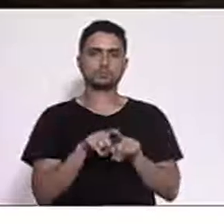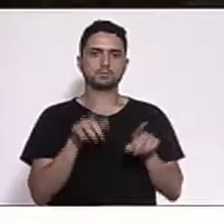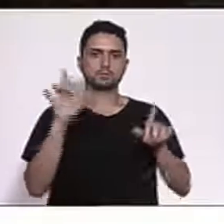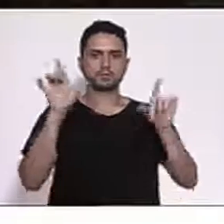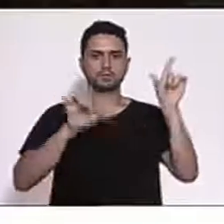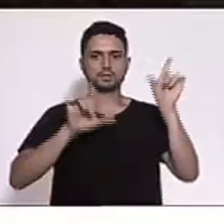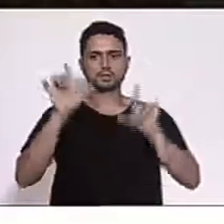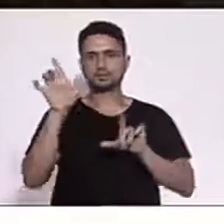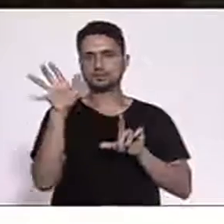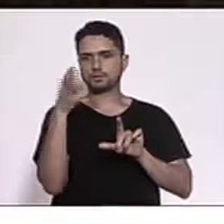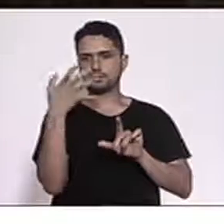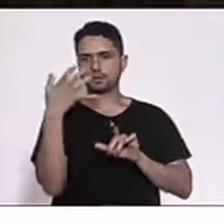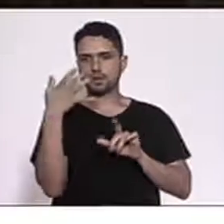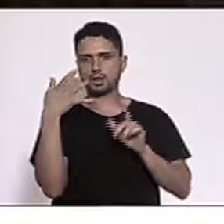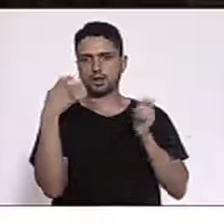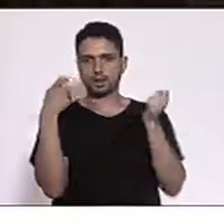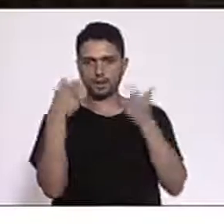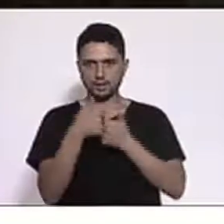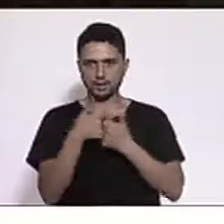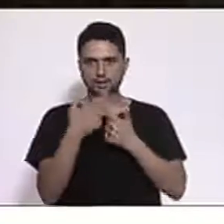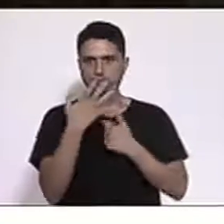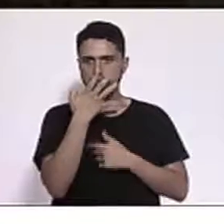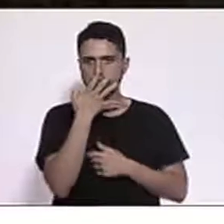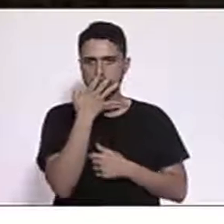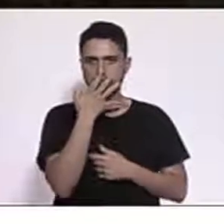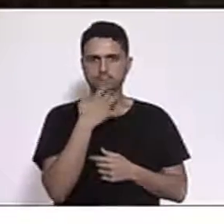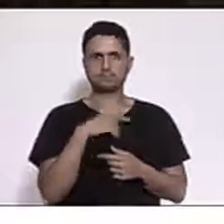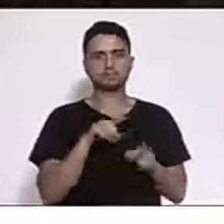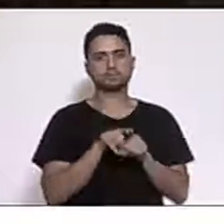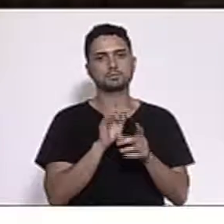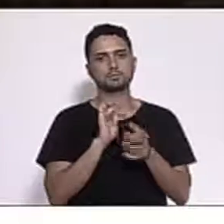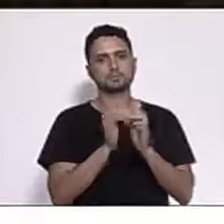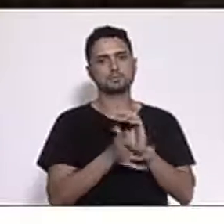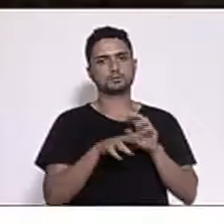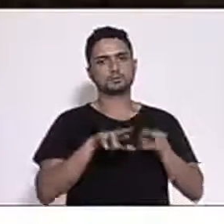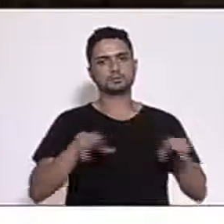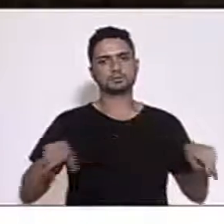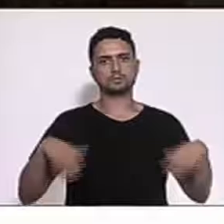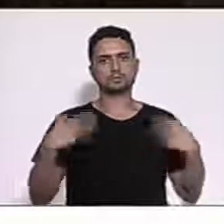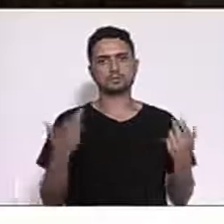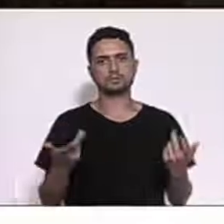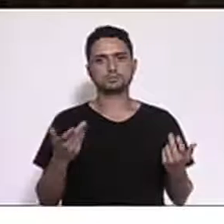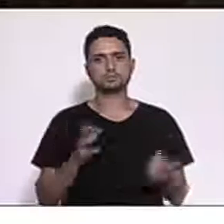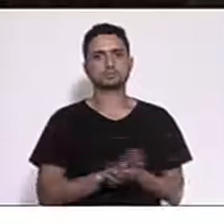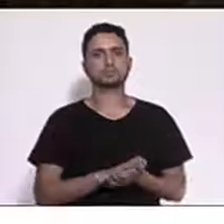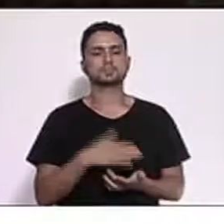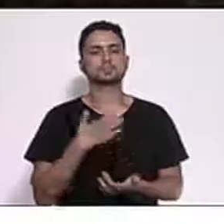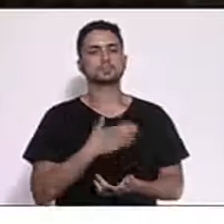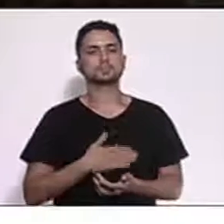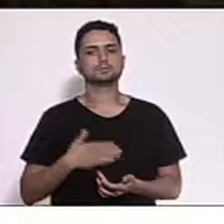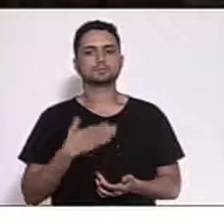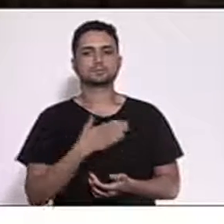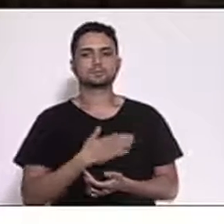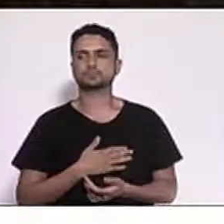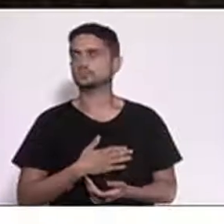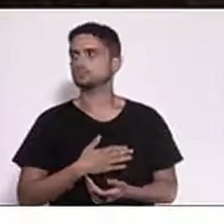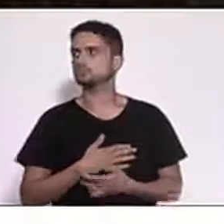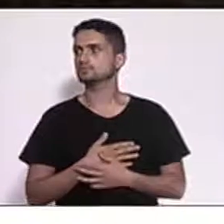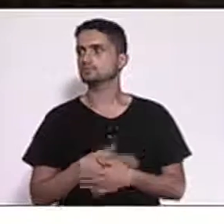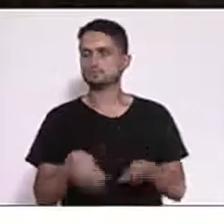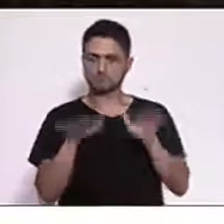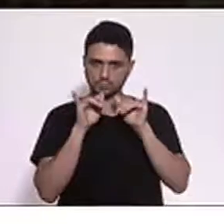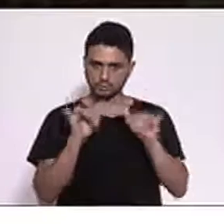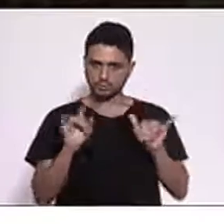redes sociais e aqueles que nos acompanham pela TV Alerj. Eu gostaria de dizer